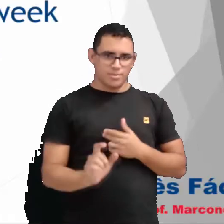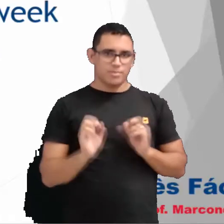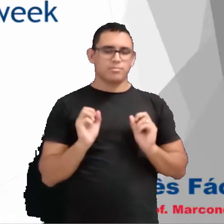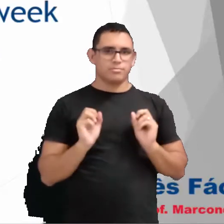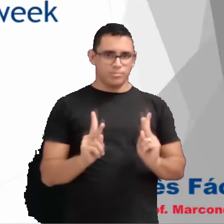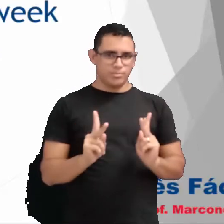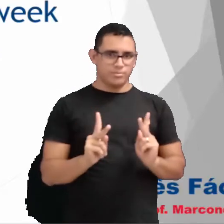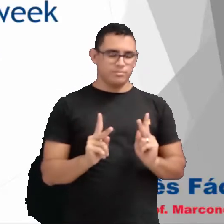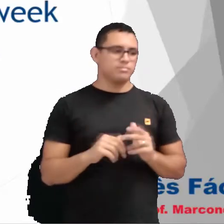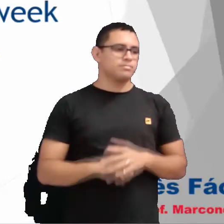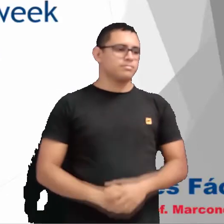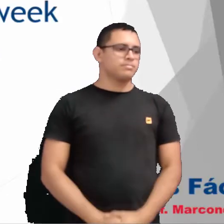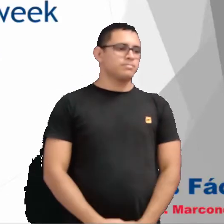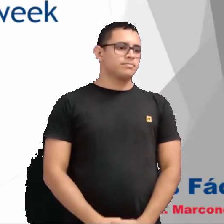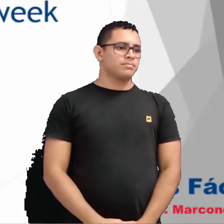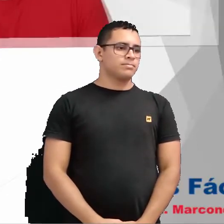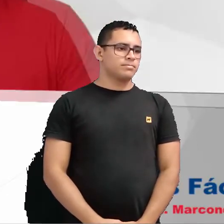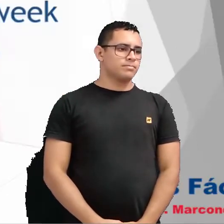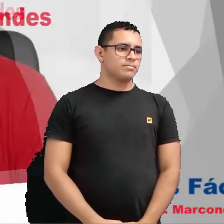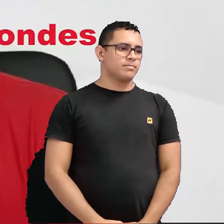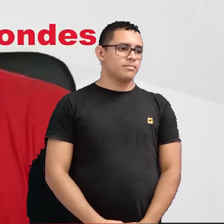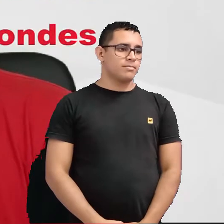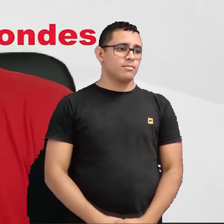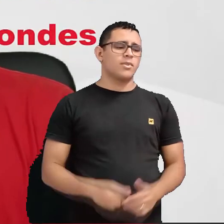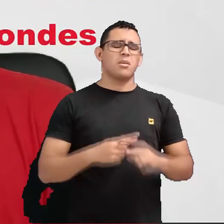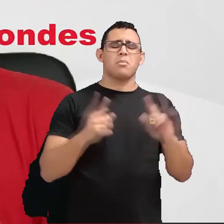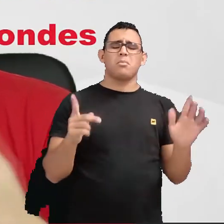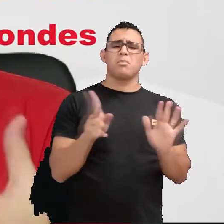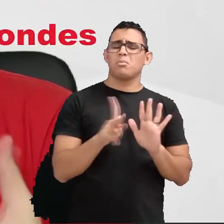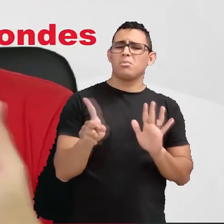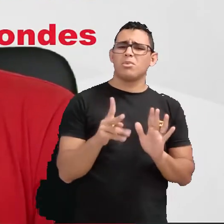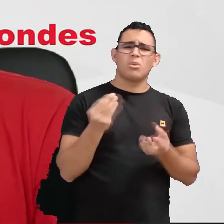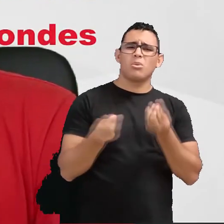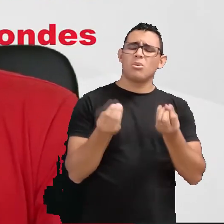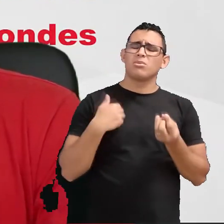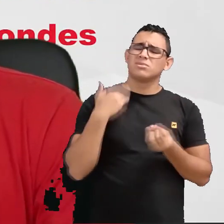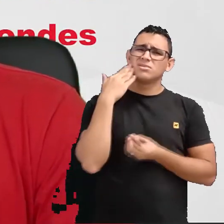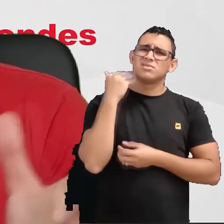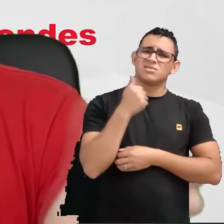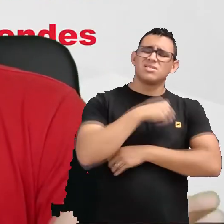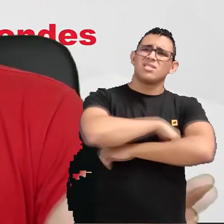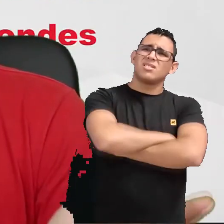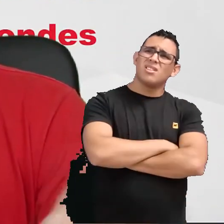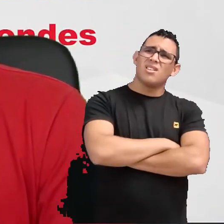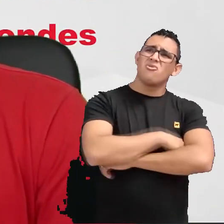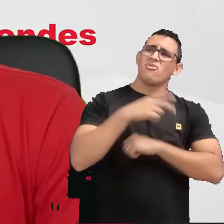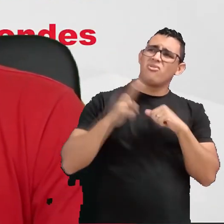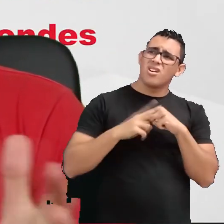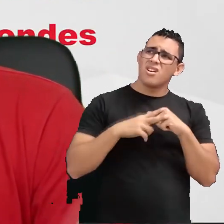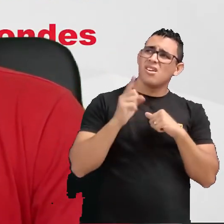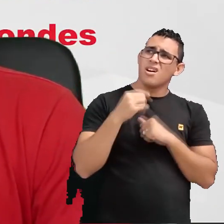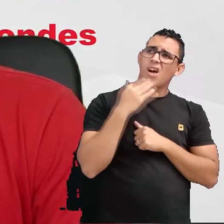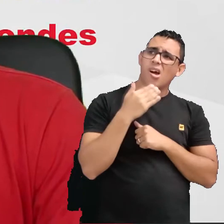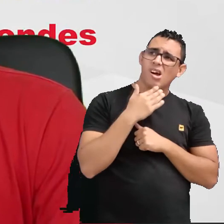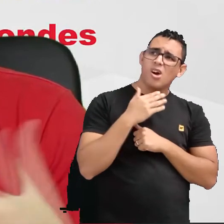acordo com o sujeito, com a pessoa, ok? Sempre igual. Mas professor, como é que eu vou saber quando um verbo é regular